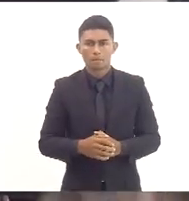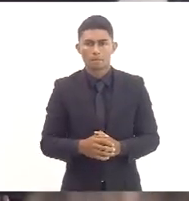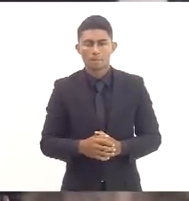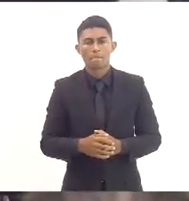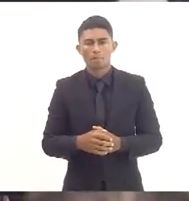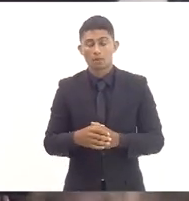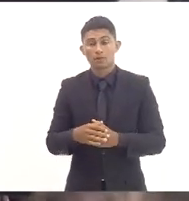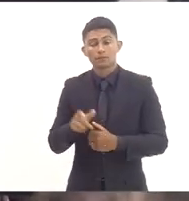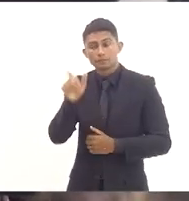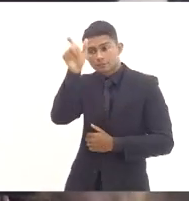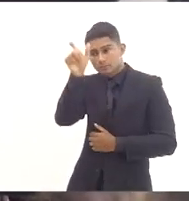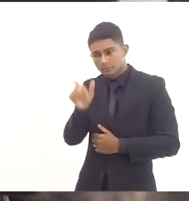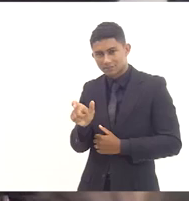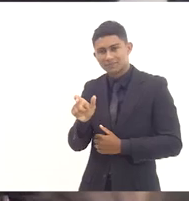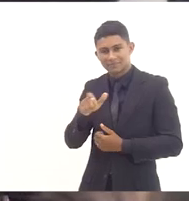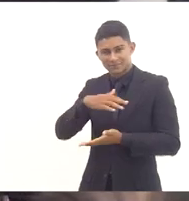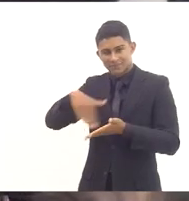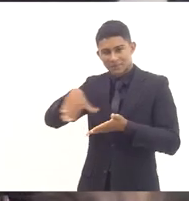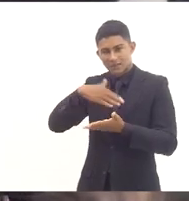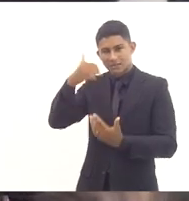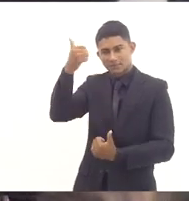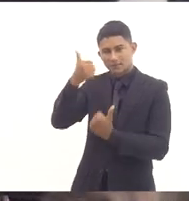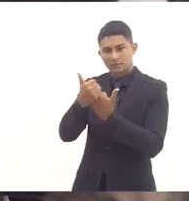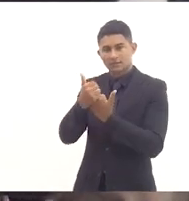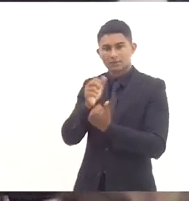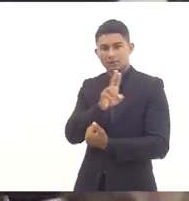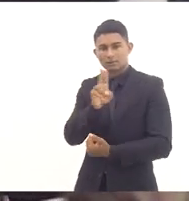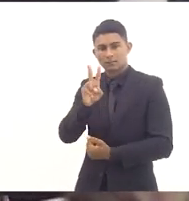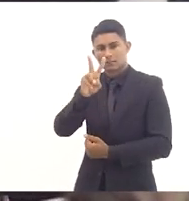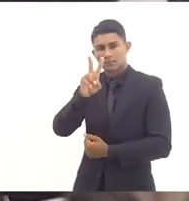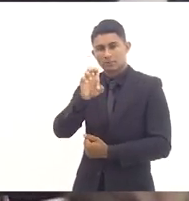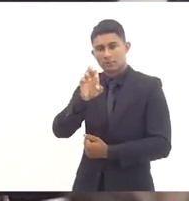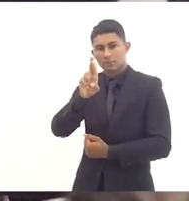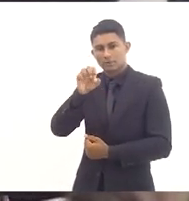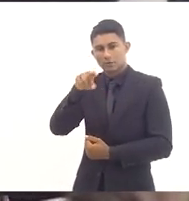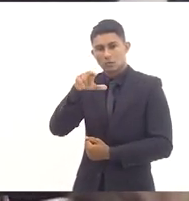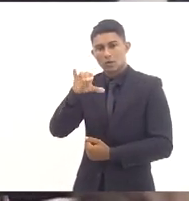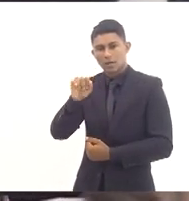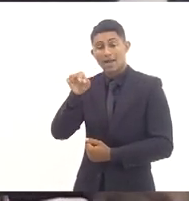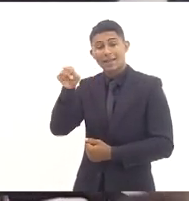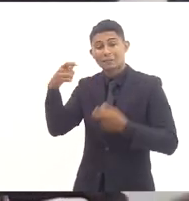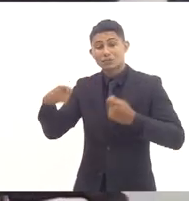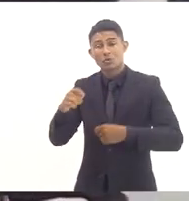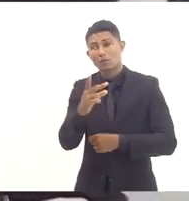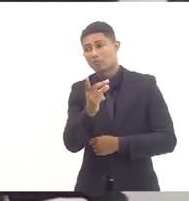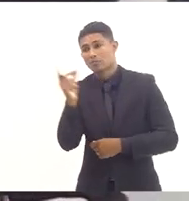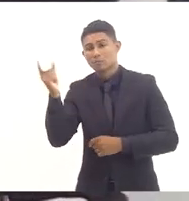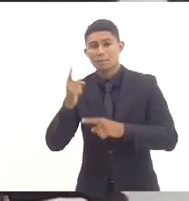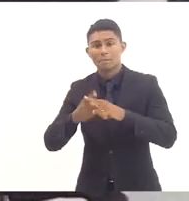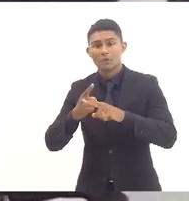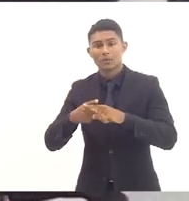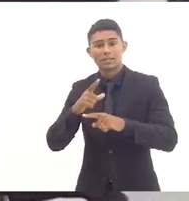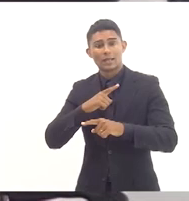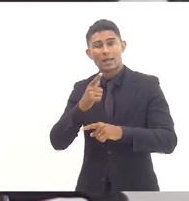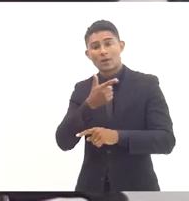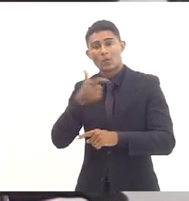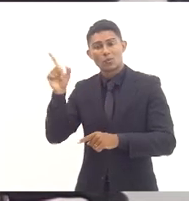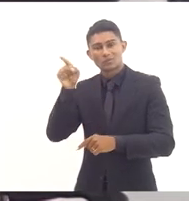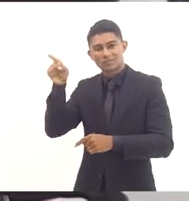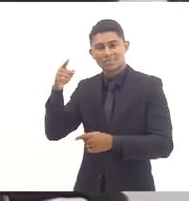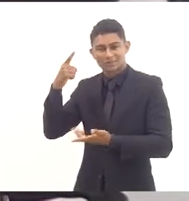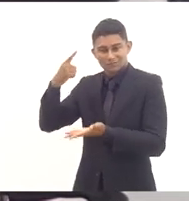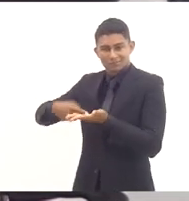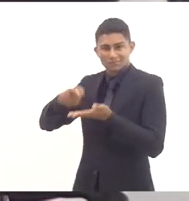subsecretária é Verônica ela teve que se ausentar que ela tem um outro compromisso e o nosso amigo